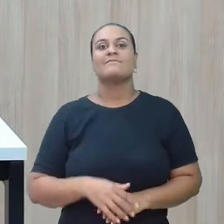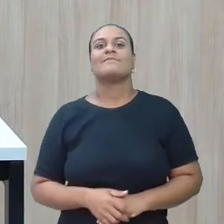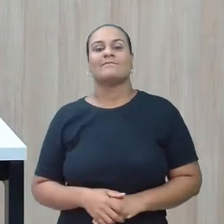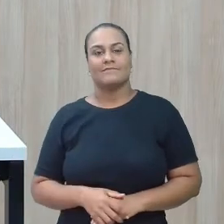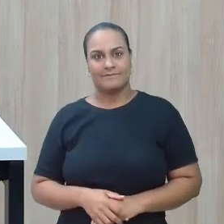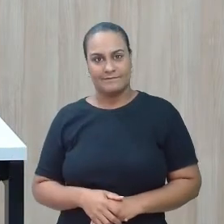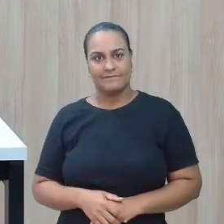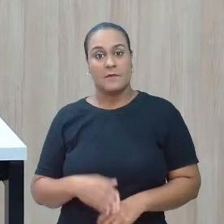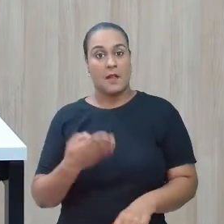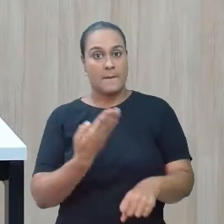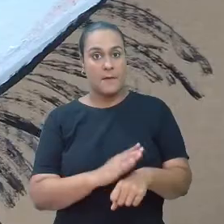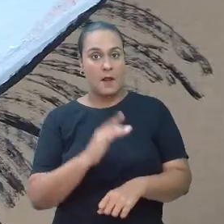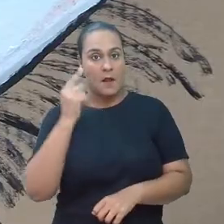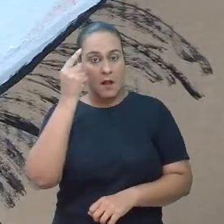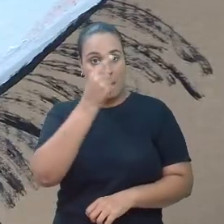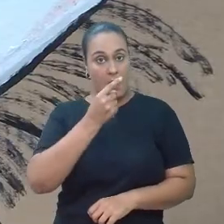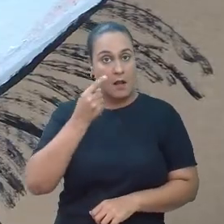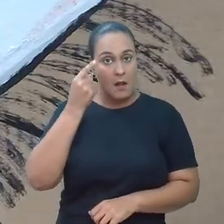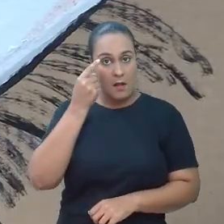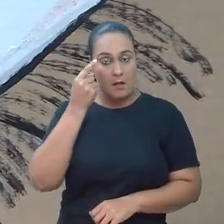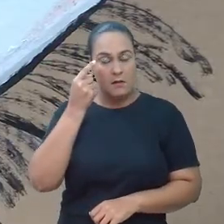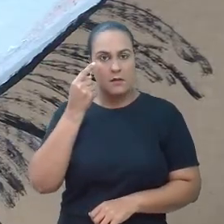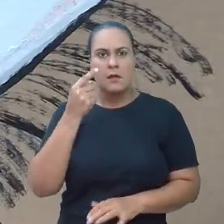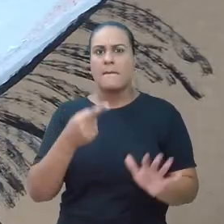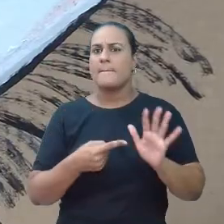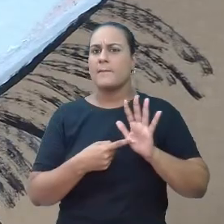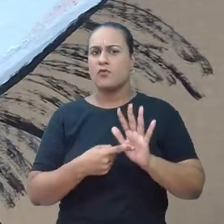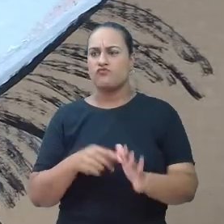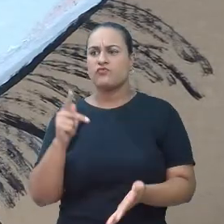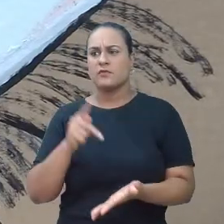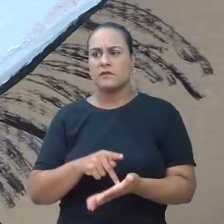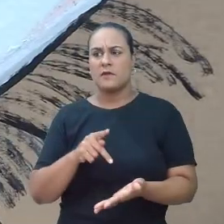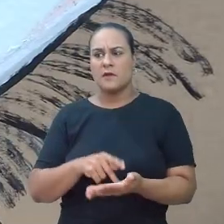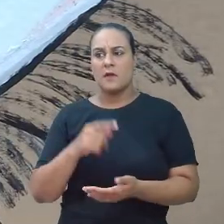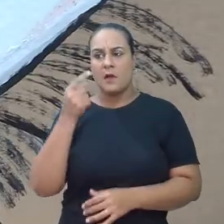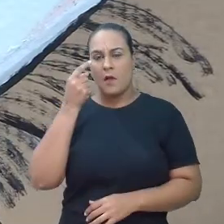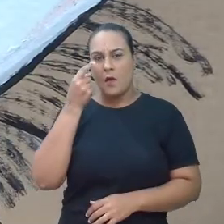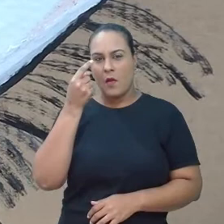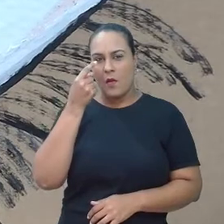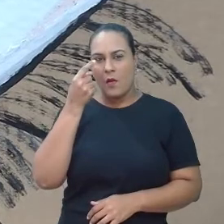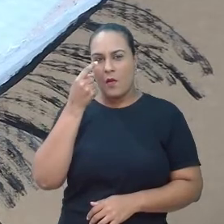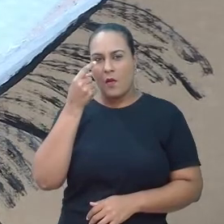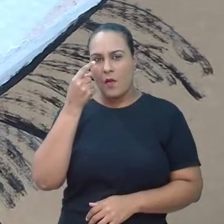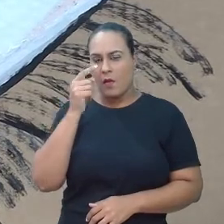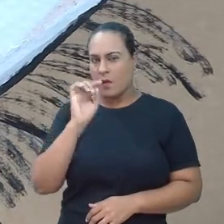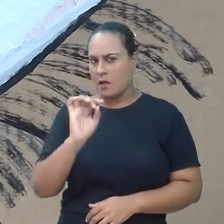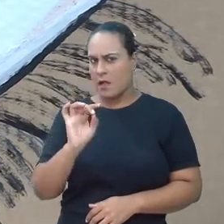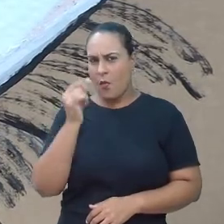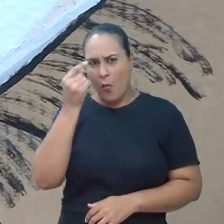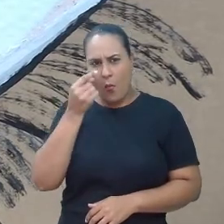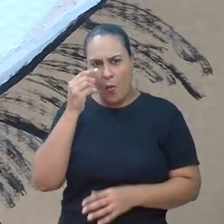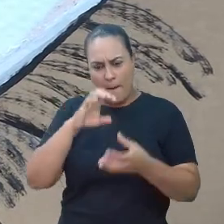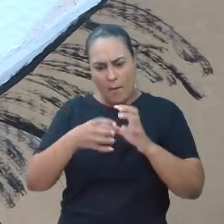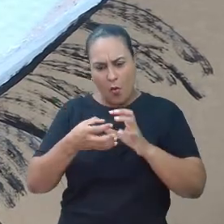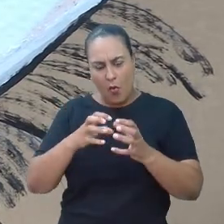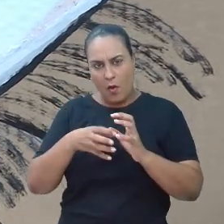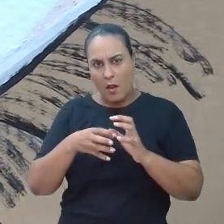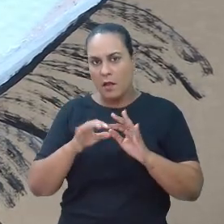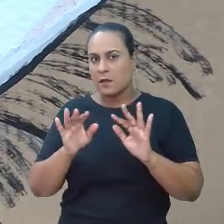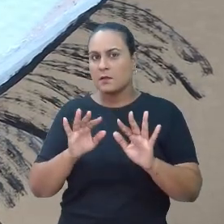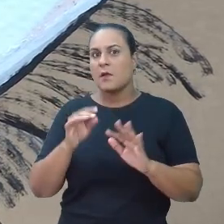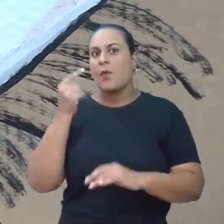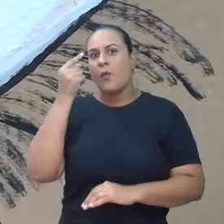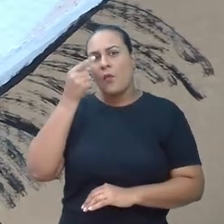da parte branca, mas o que eu quero mostrar mesmo é que essa parte aqui, gente, não é uma bolinha, e sim, ela